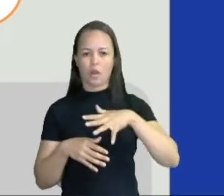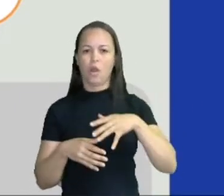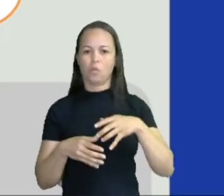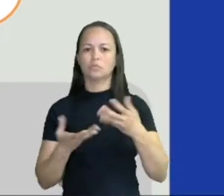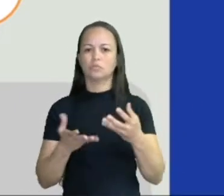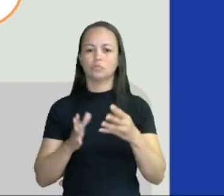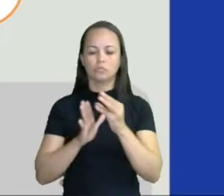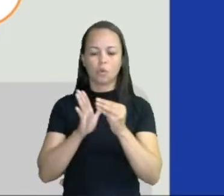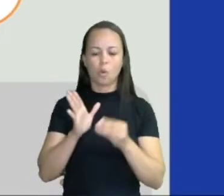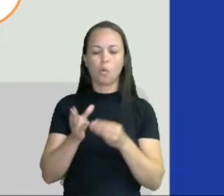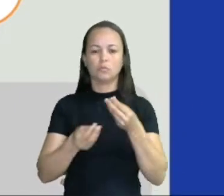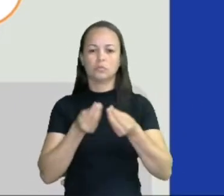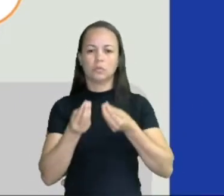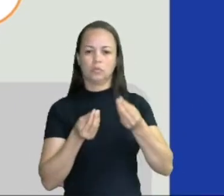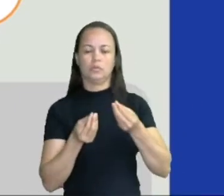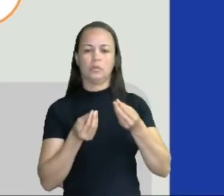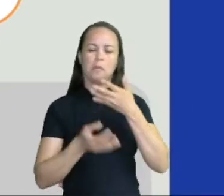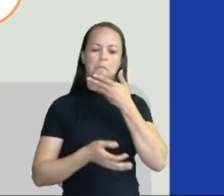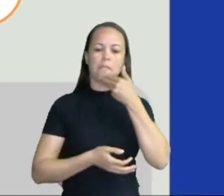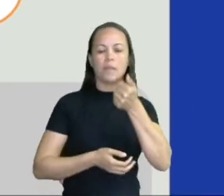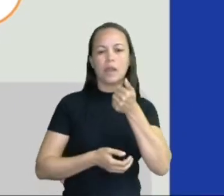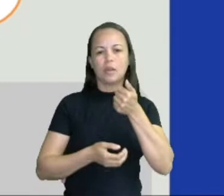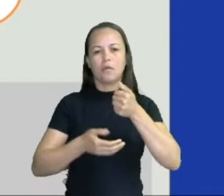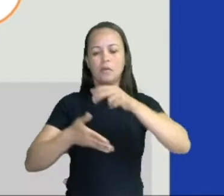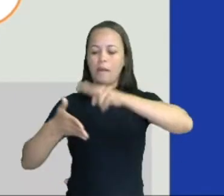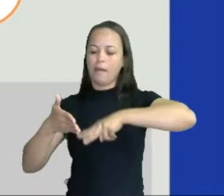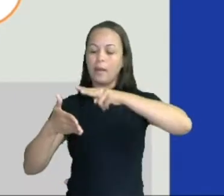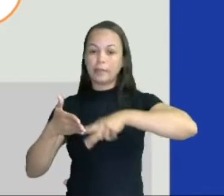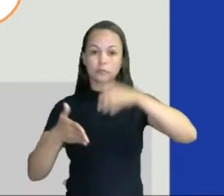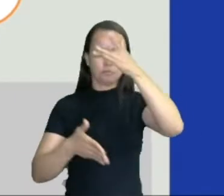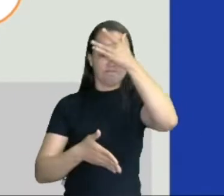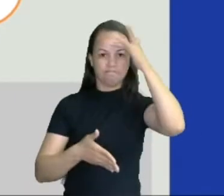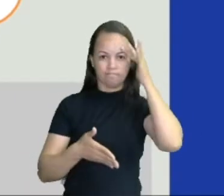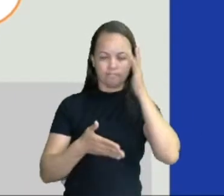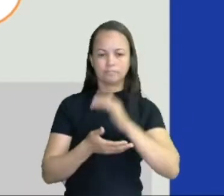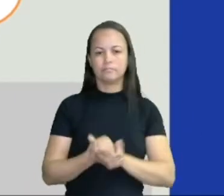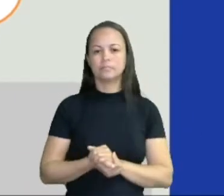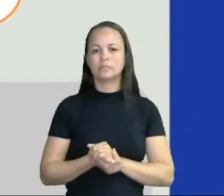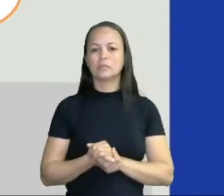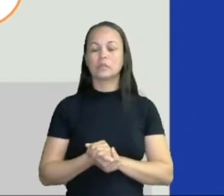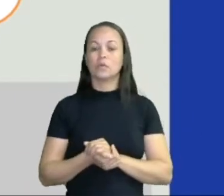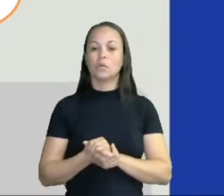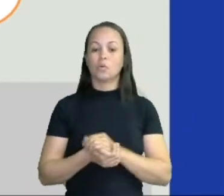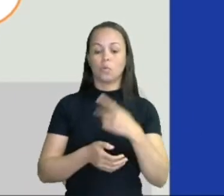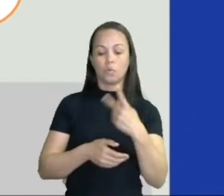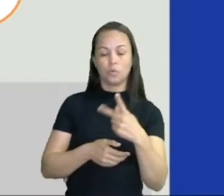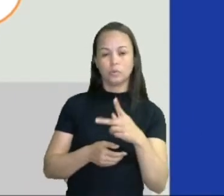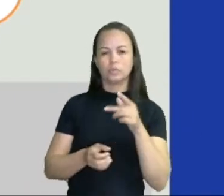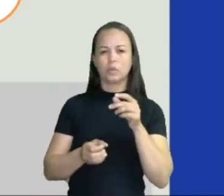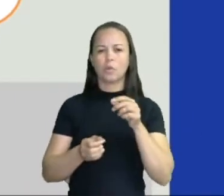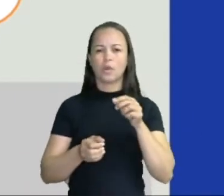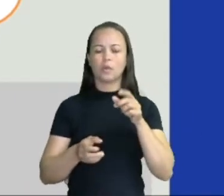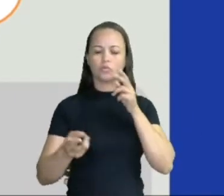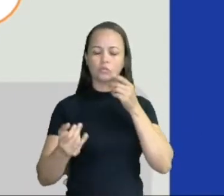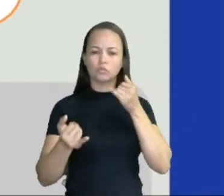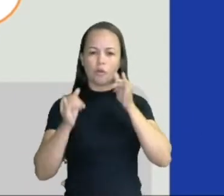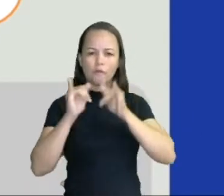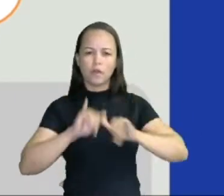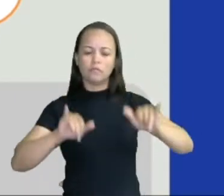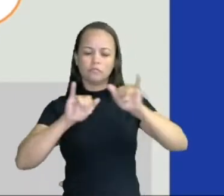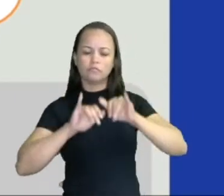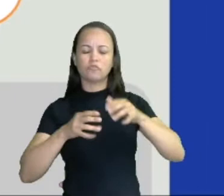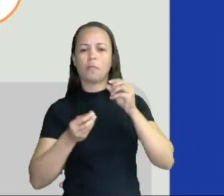que melhora a compreensão do leitor sobre ele. Os infográficos são recursos visuais criativos